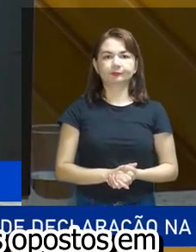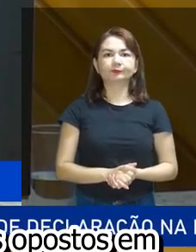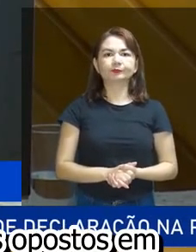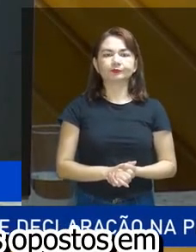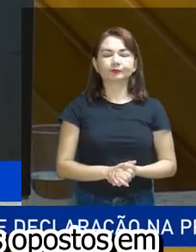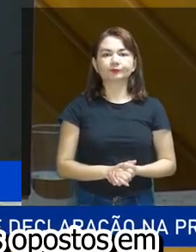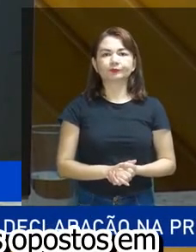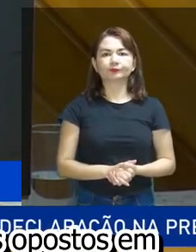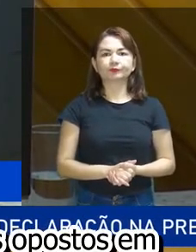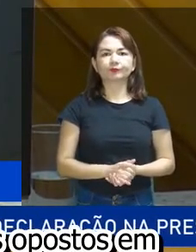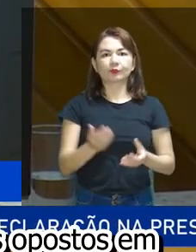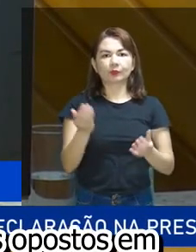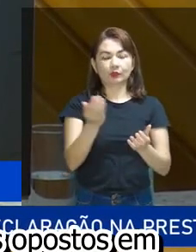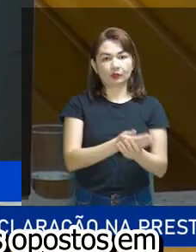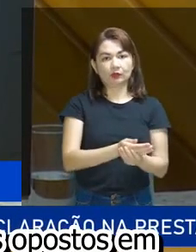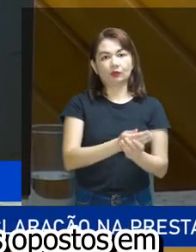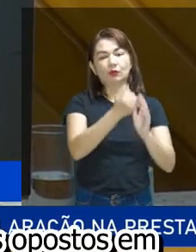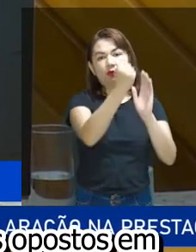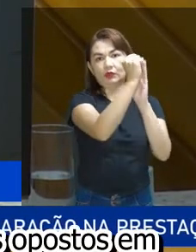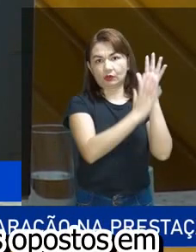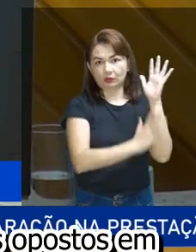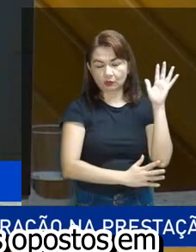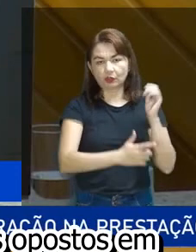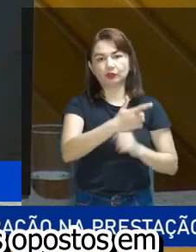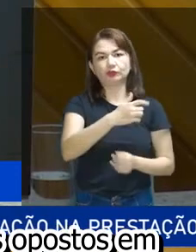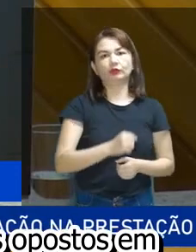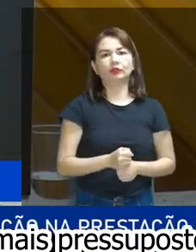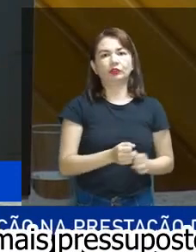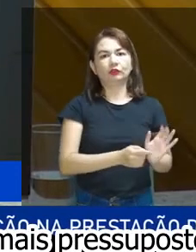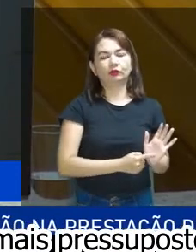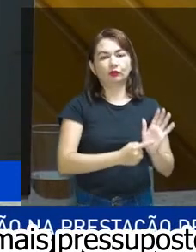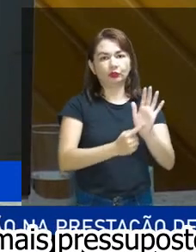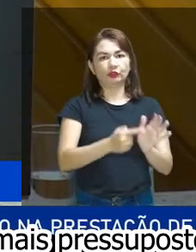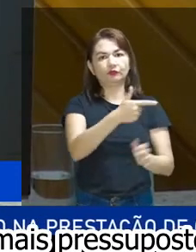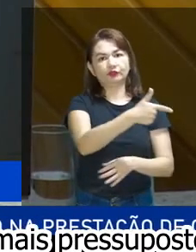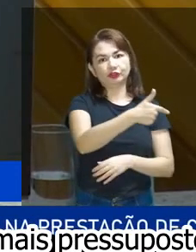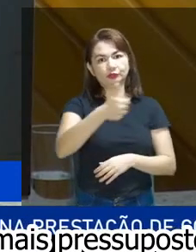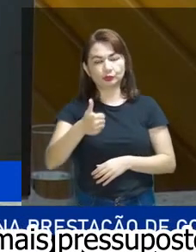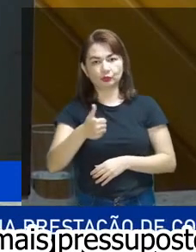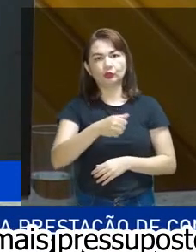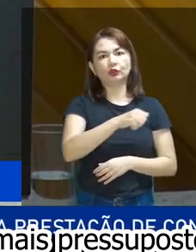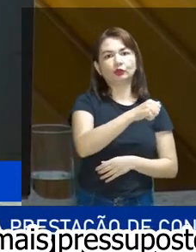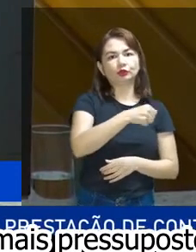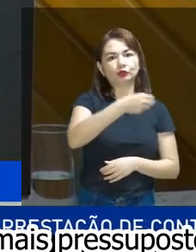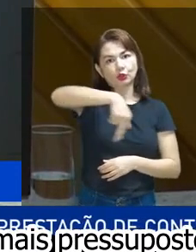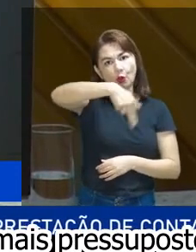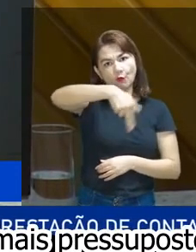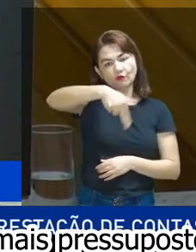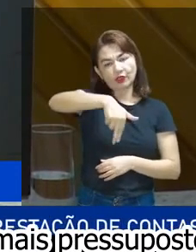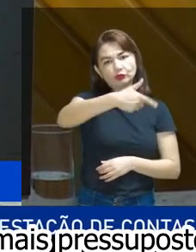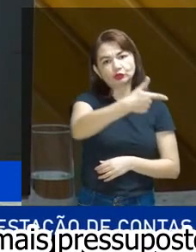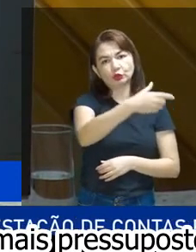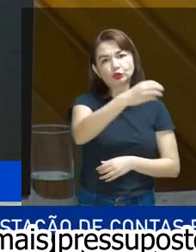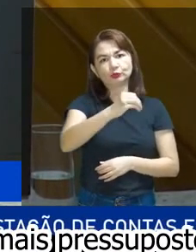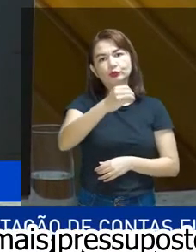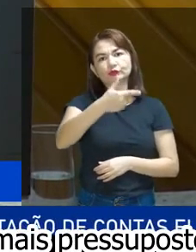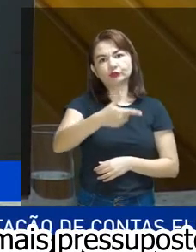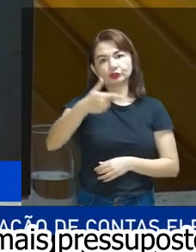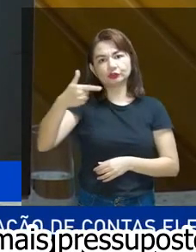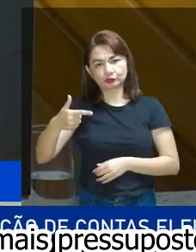O acórdão foi publicado em 21 de 11 de 2023 e os embargos opostos em 24 de 11